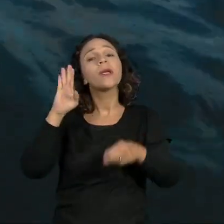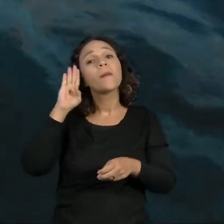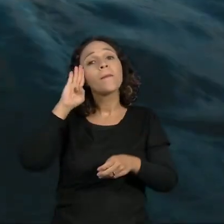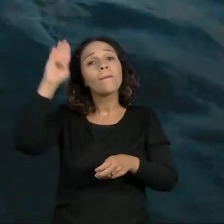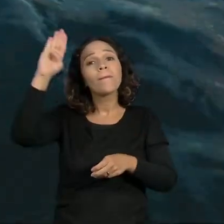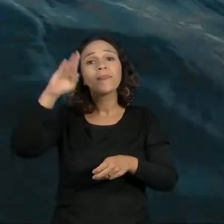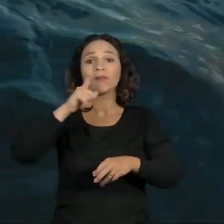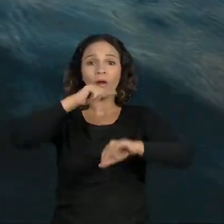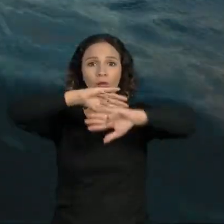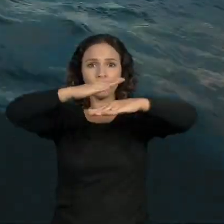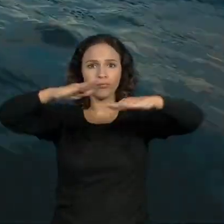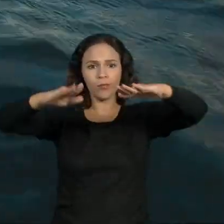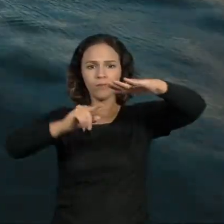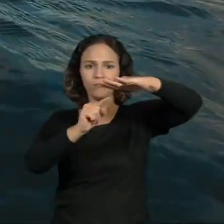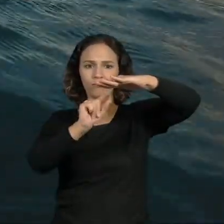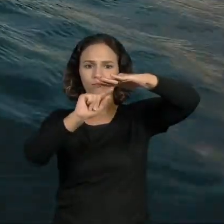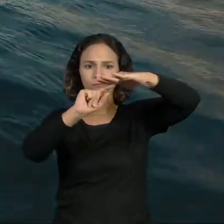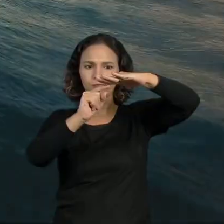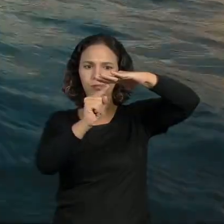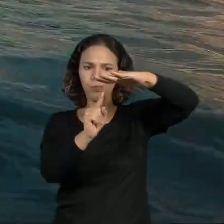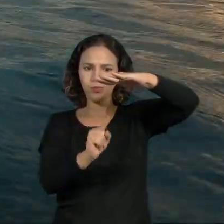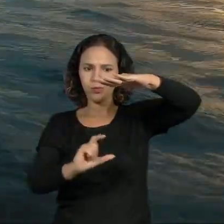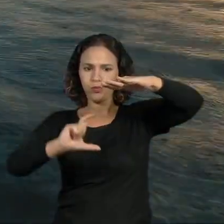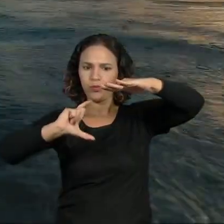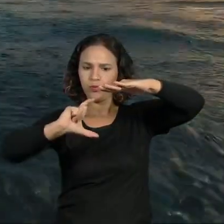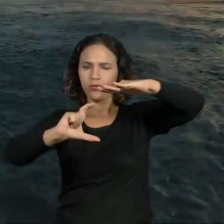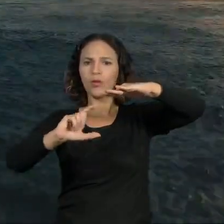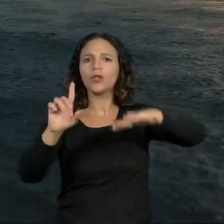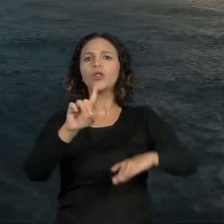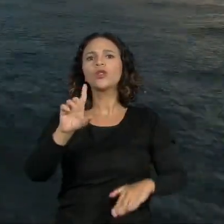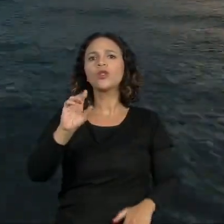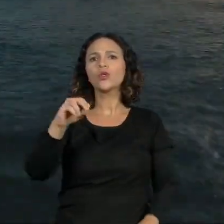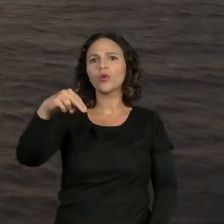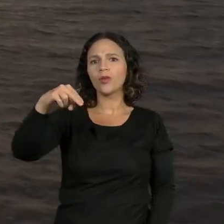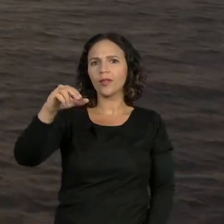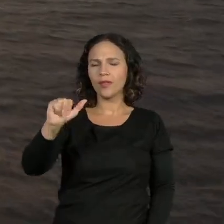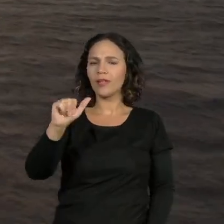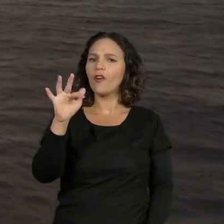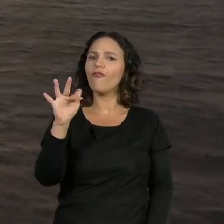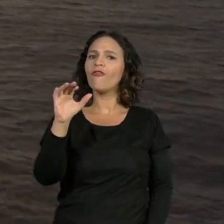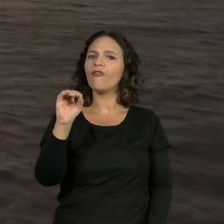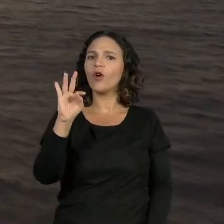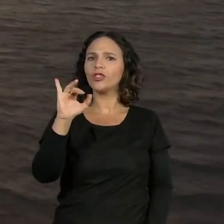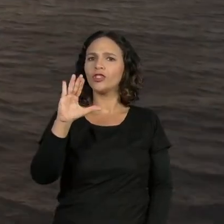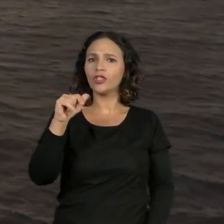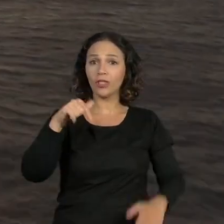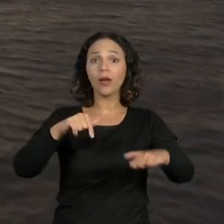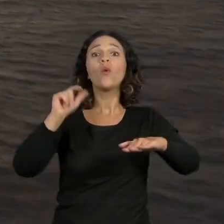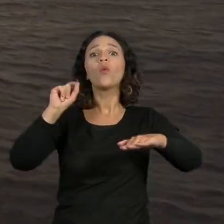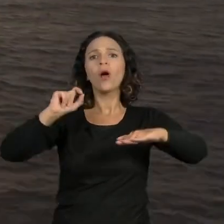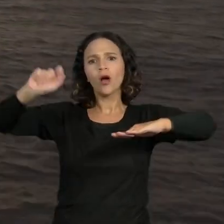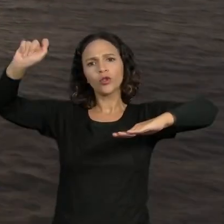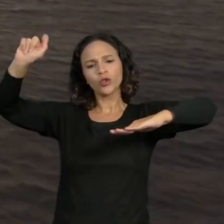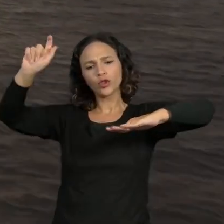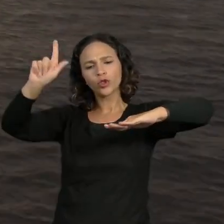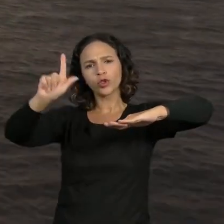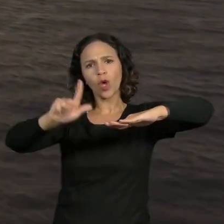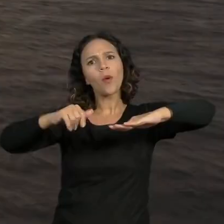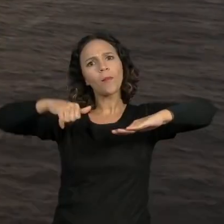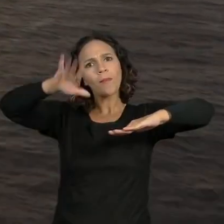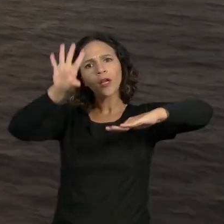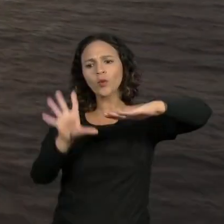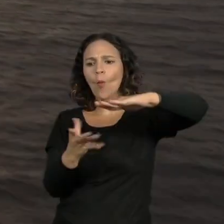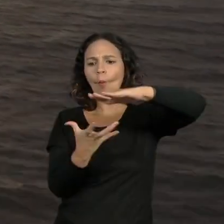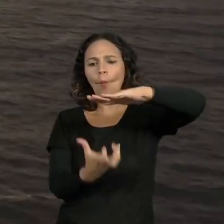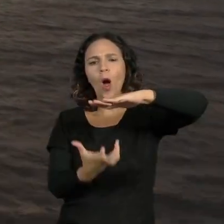chamada zona fótica, uma camada superficial dos oceanos, onde normalmente há maior absorção da luz do